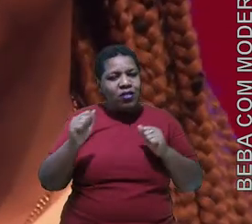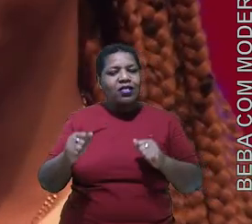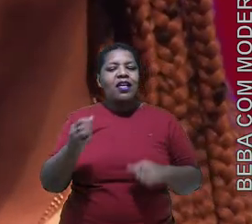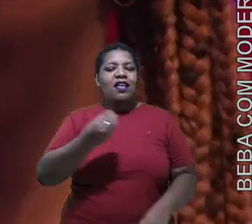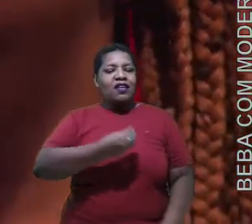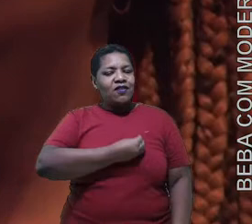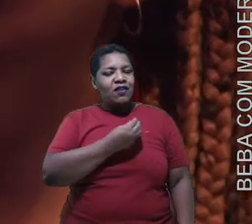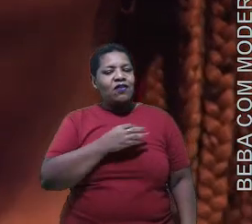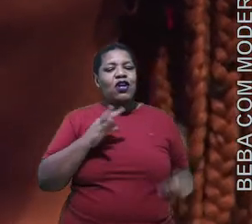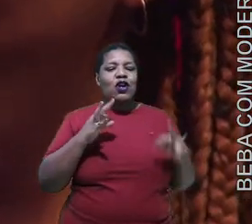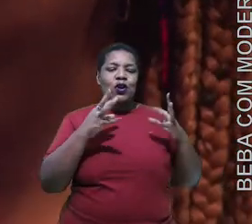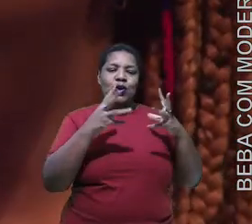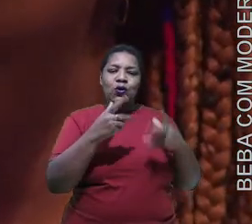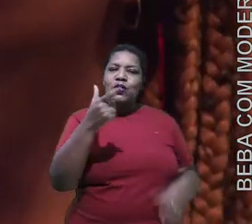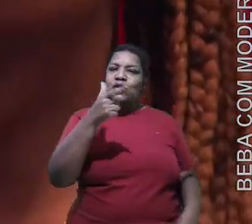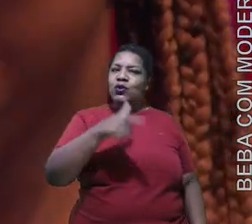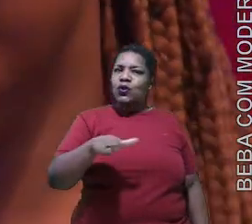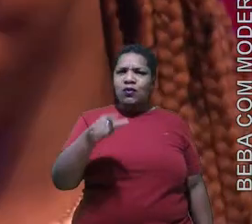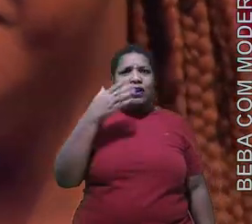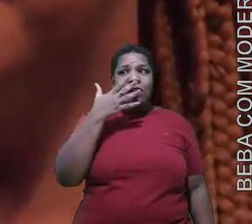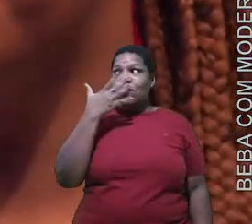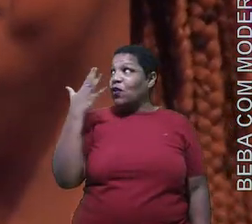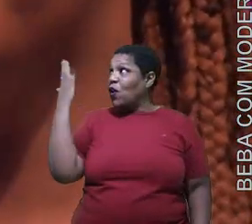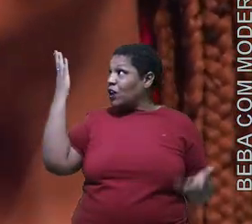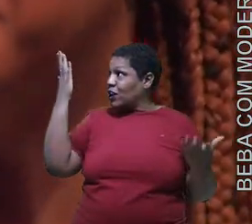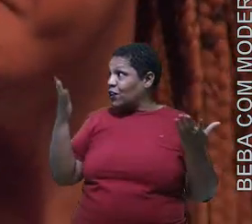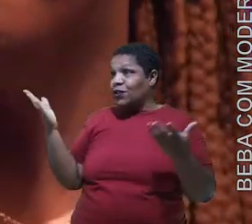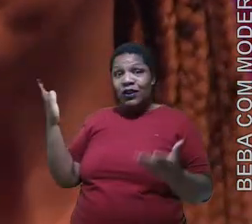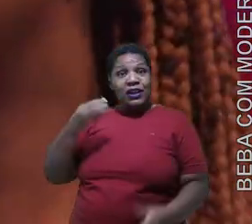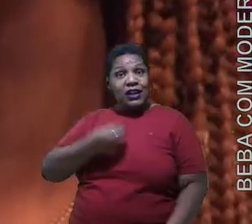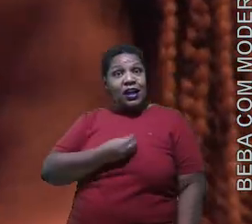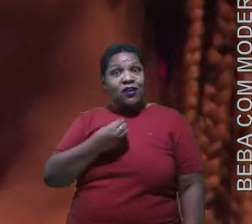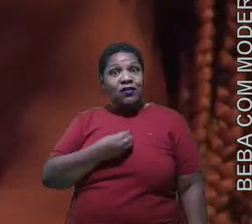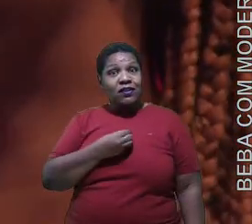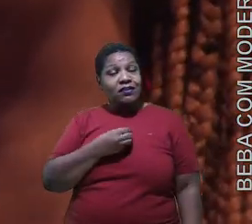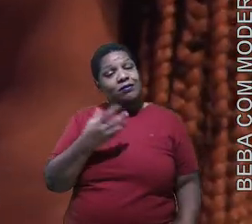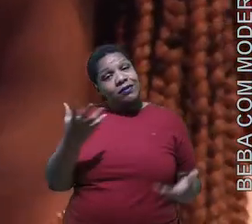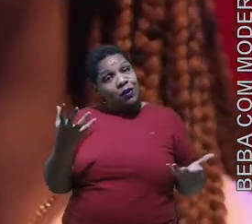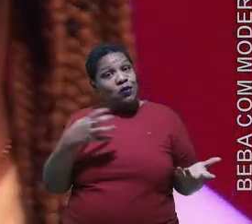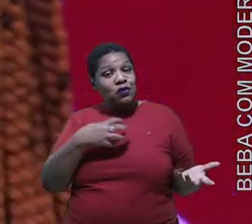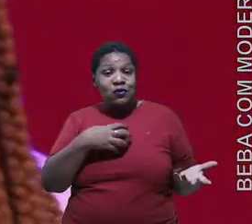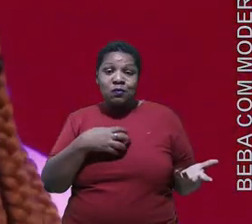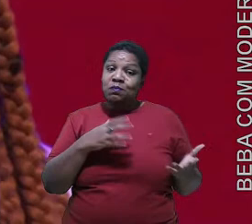vivo e a costura aqui colorido ao vivo mais calmo certa forma